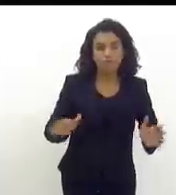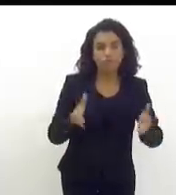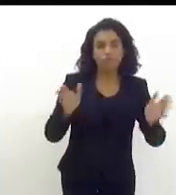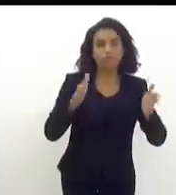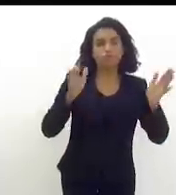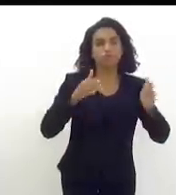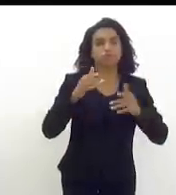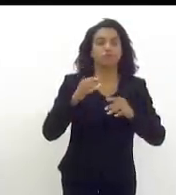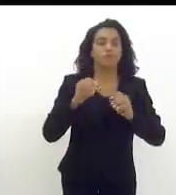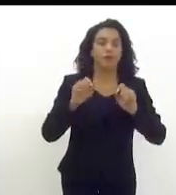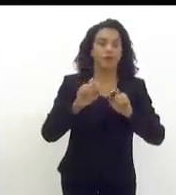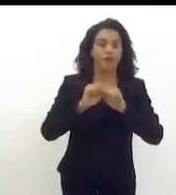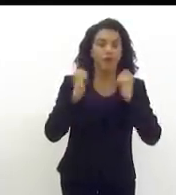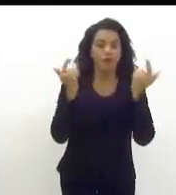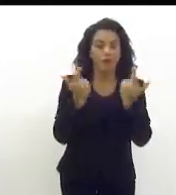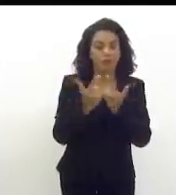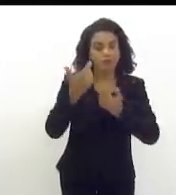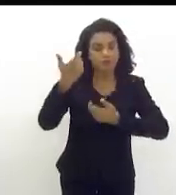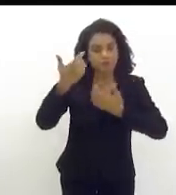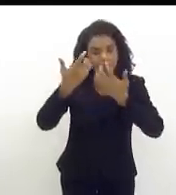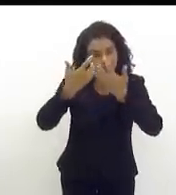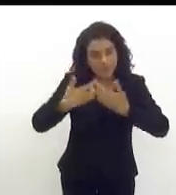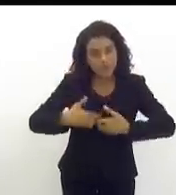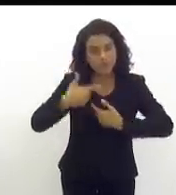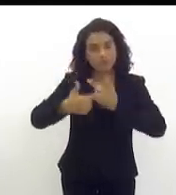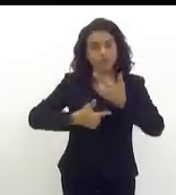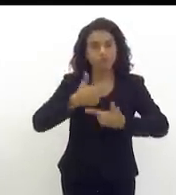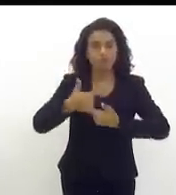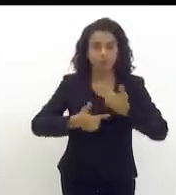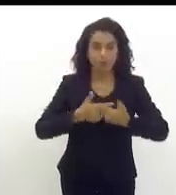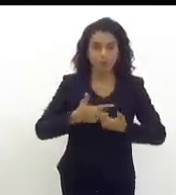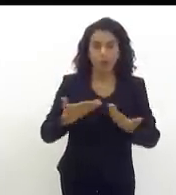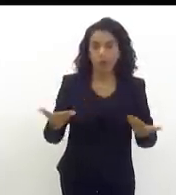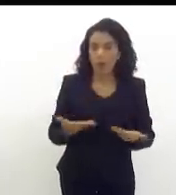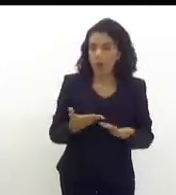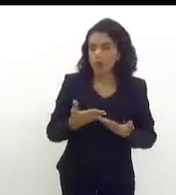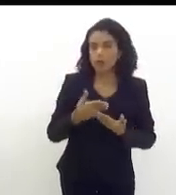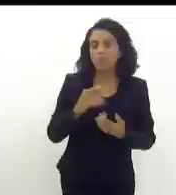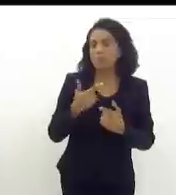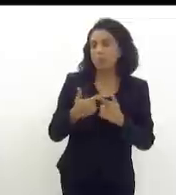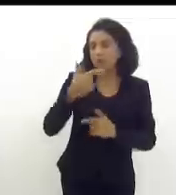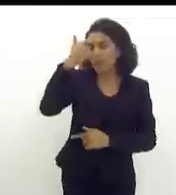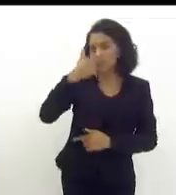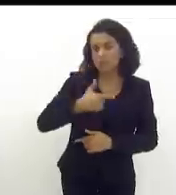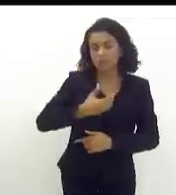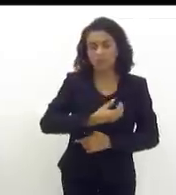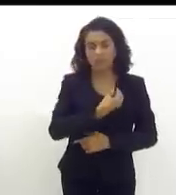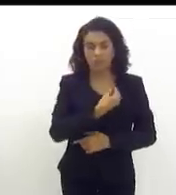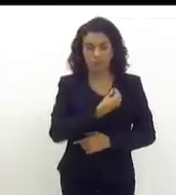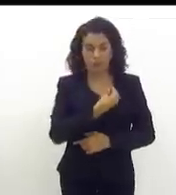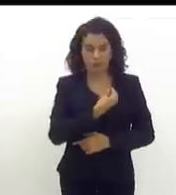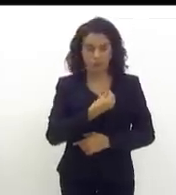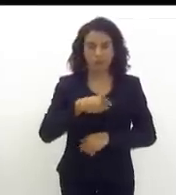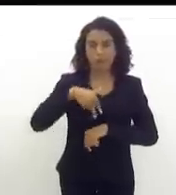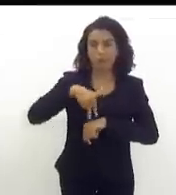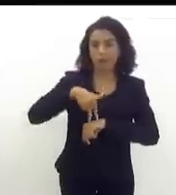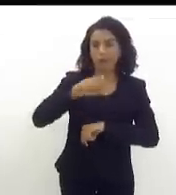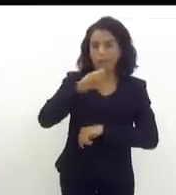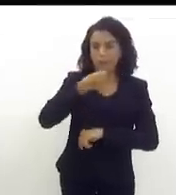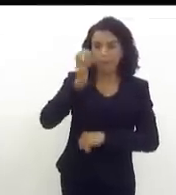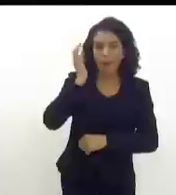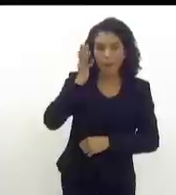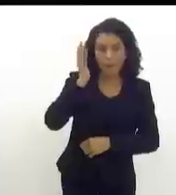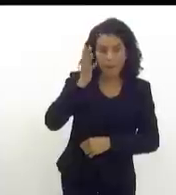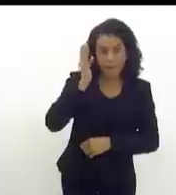de fato meu motivo hoje de subir aqui nesta Tribuna amigo que